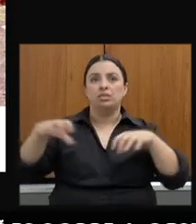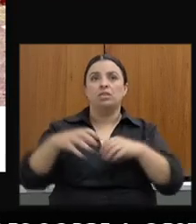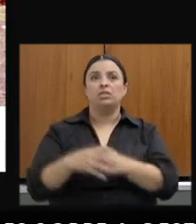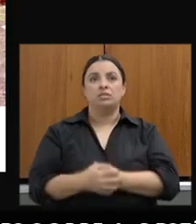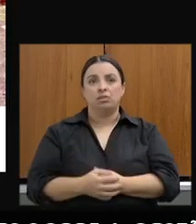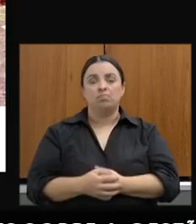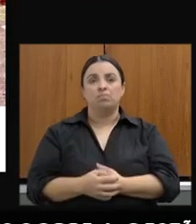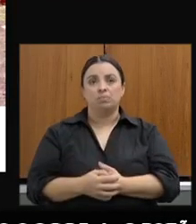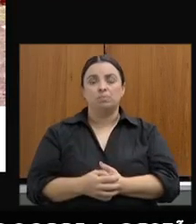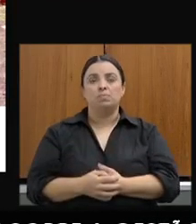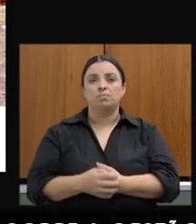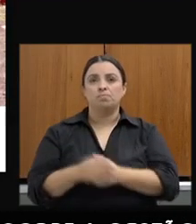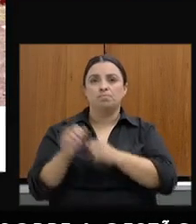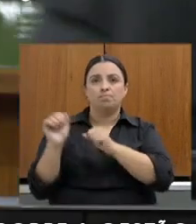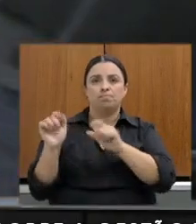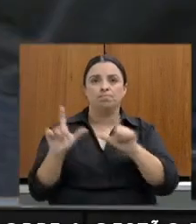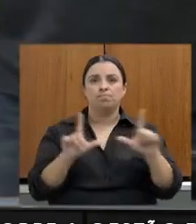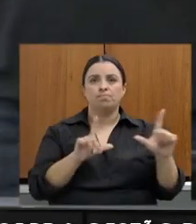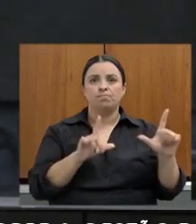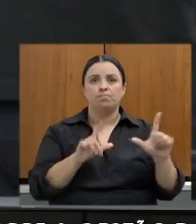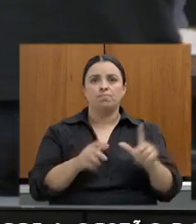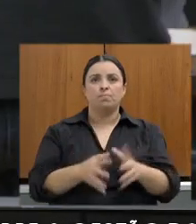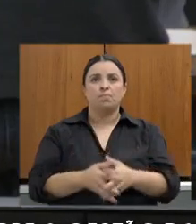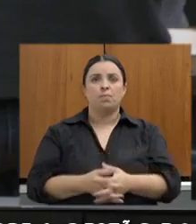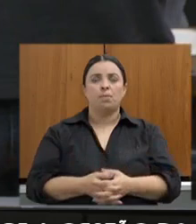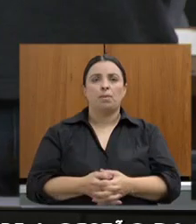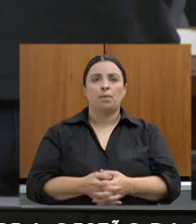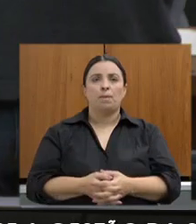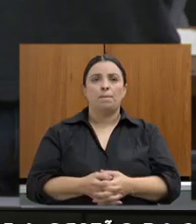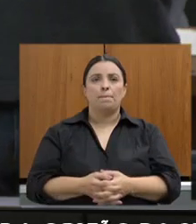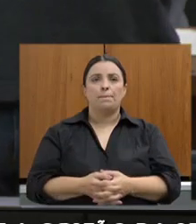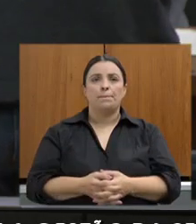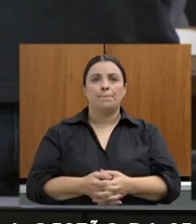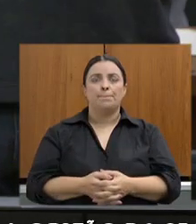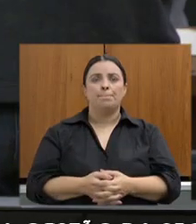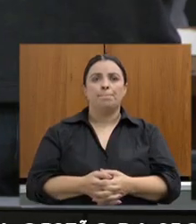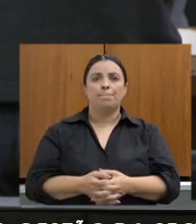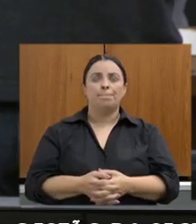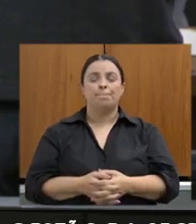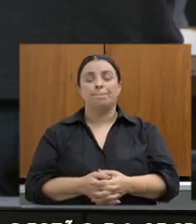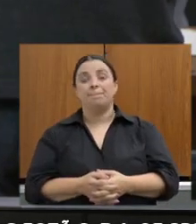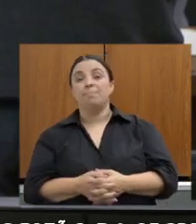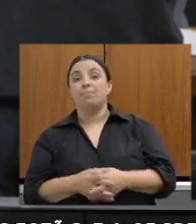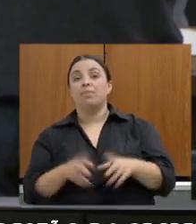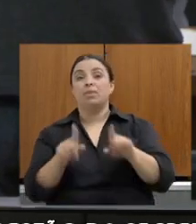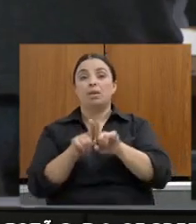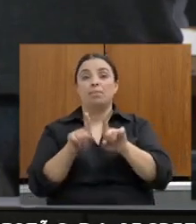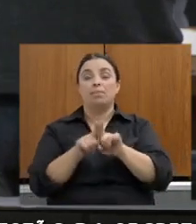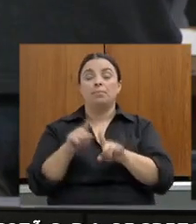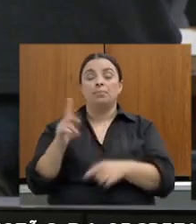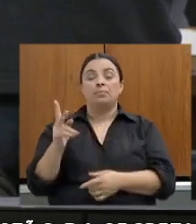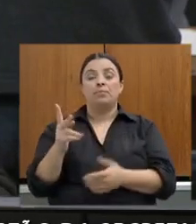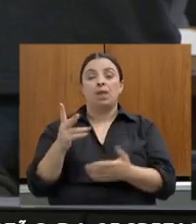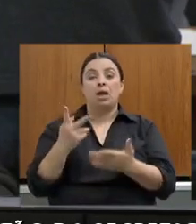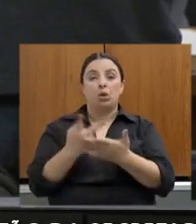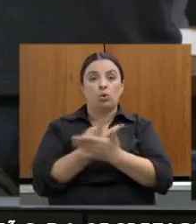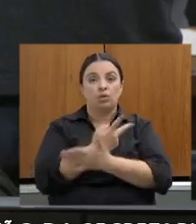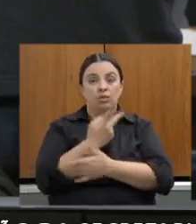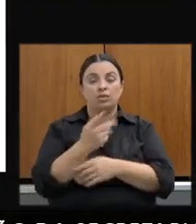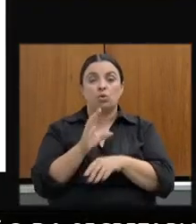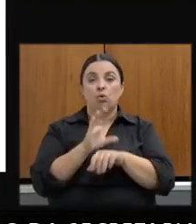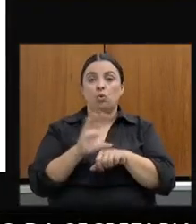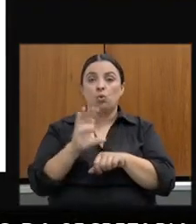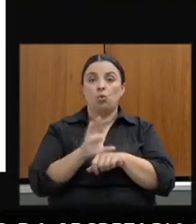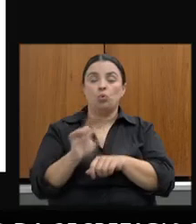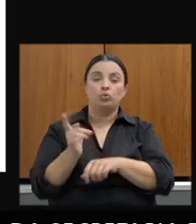pode passar por gentileza tivemos também isso é muito importante de se registrar o